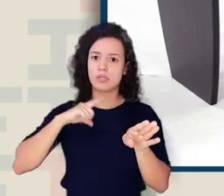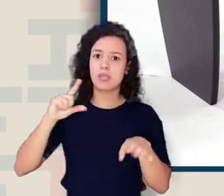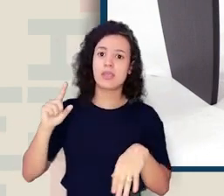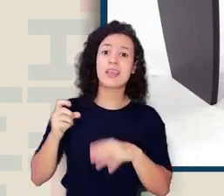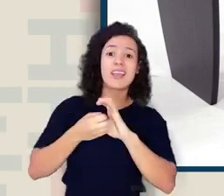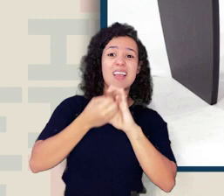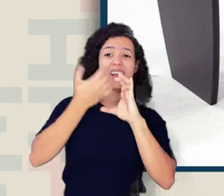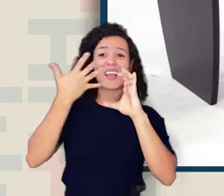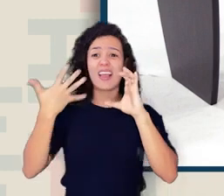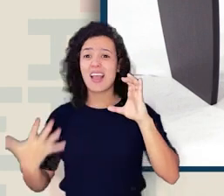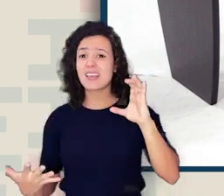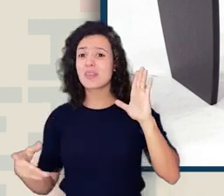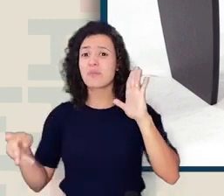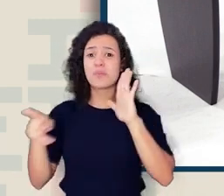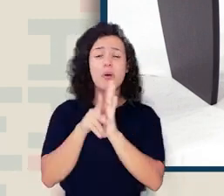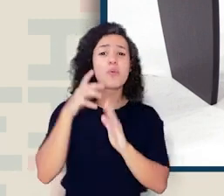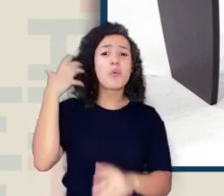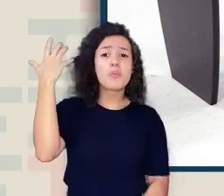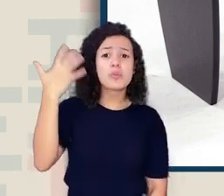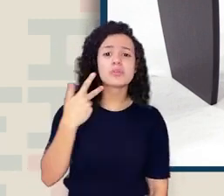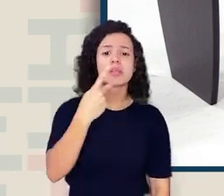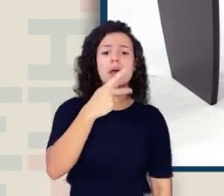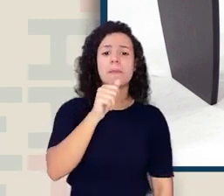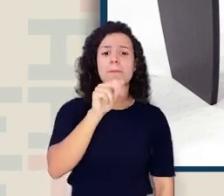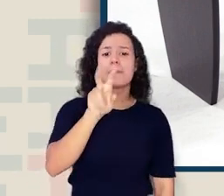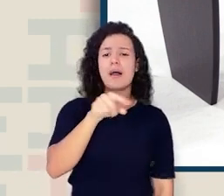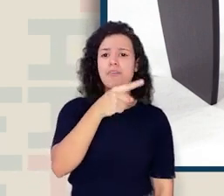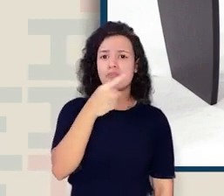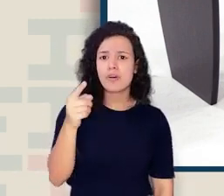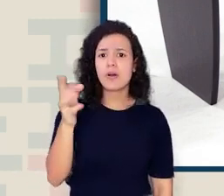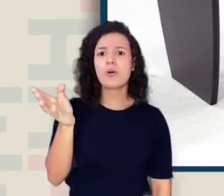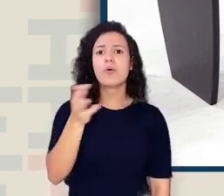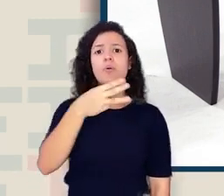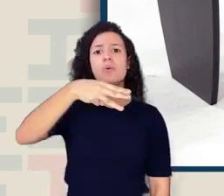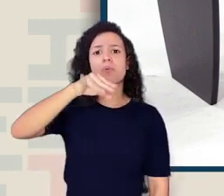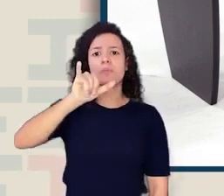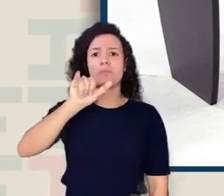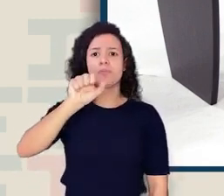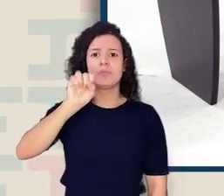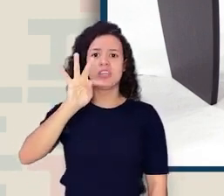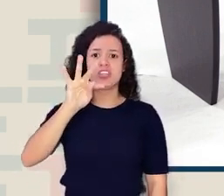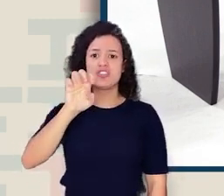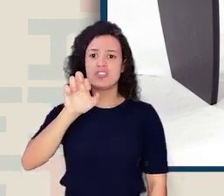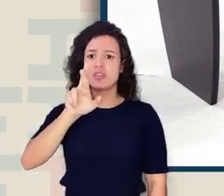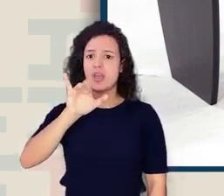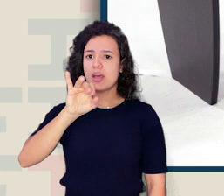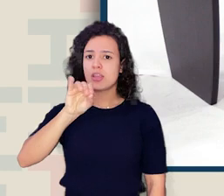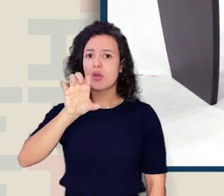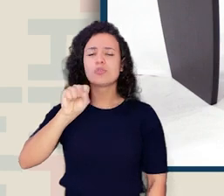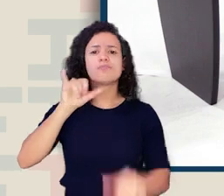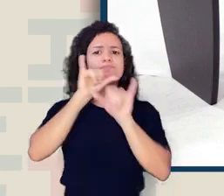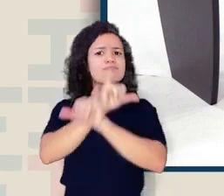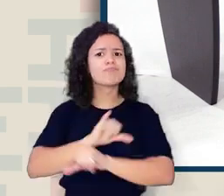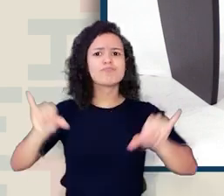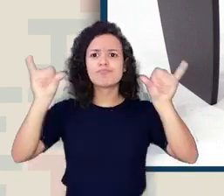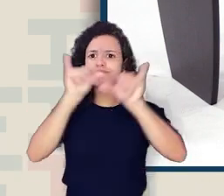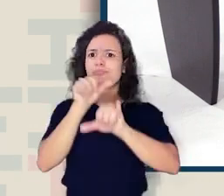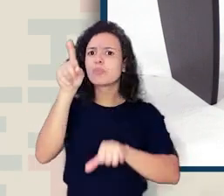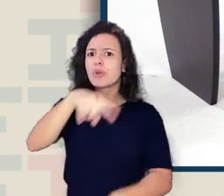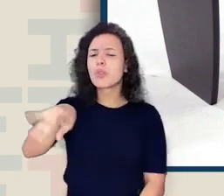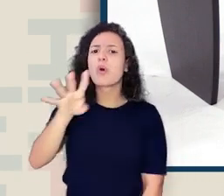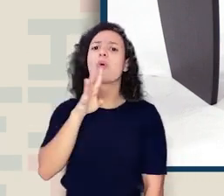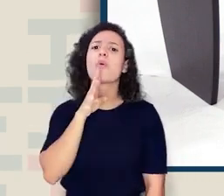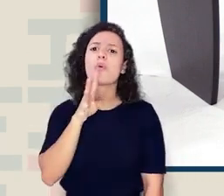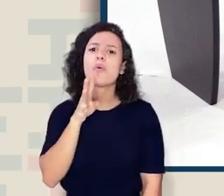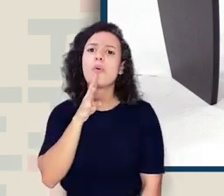muito característica na composição do pavão misterioso, muito característica em todos os meios de divulgação,